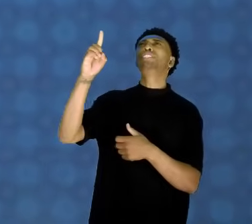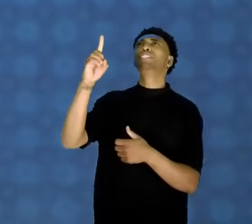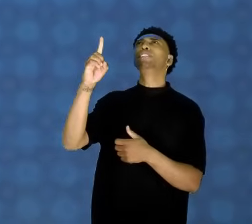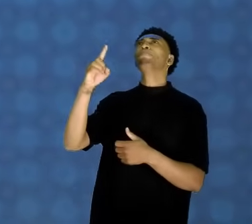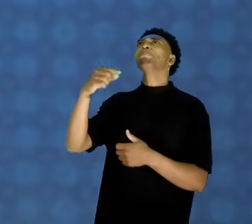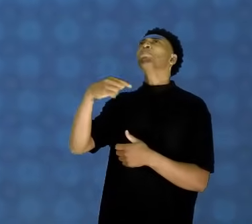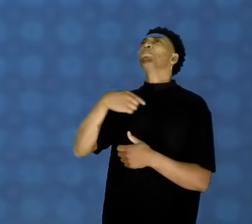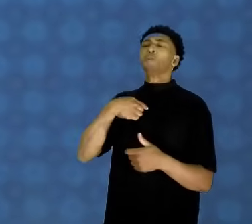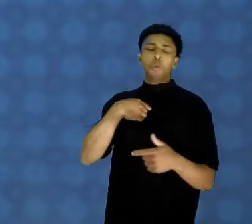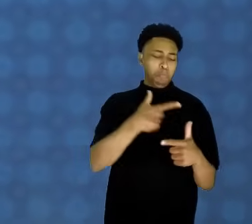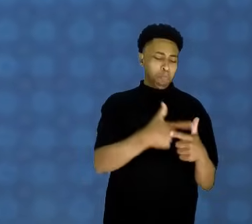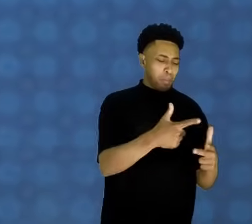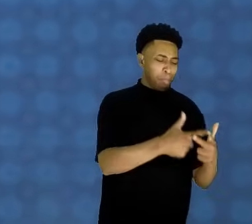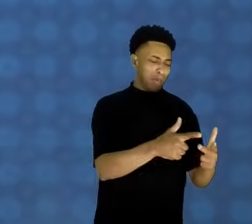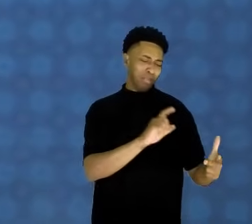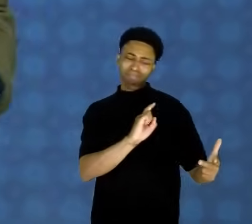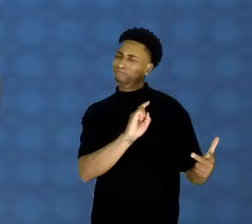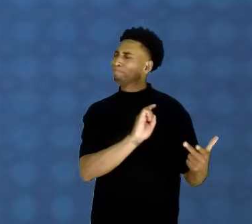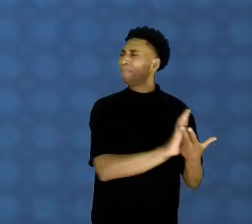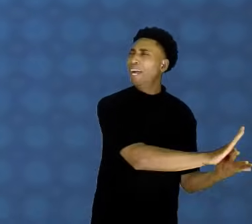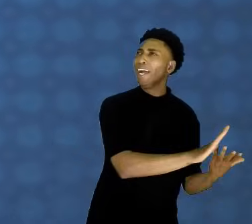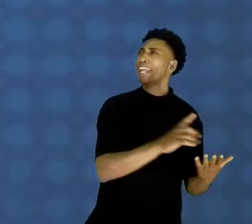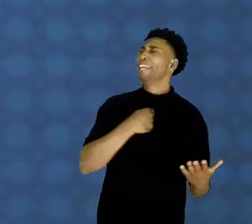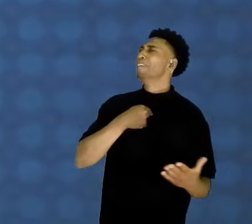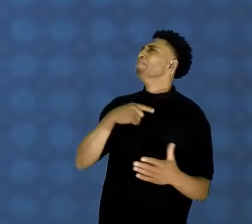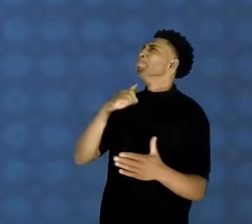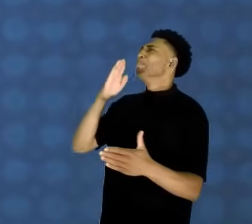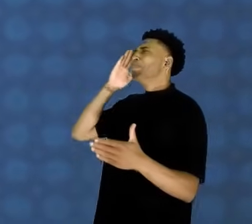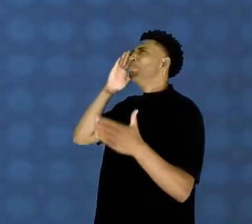de passar pelo fogo e ser uma fé